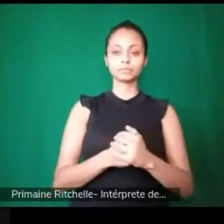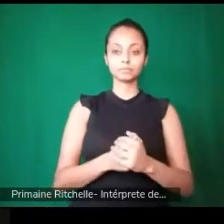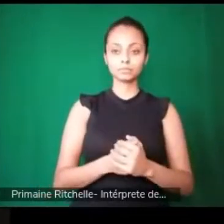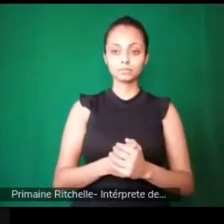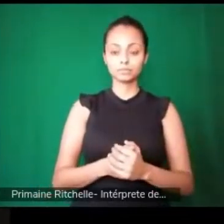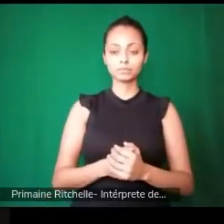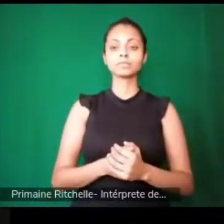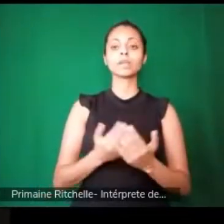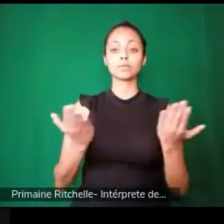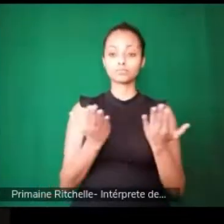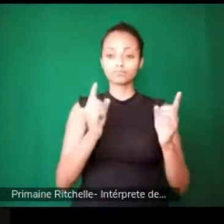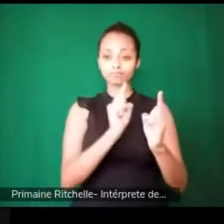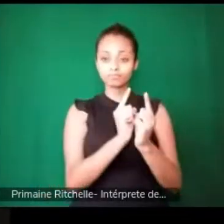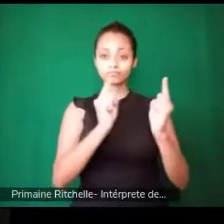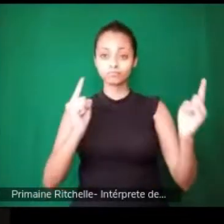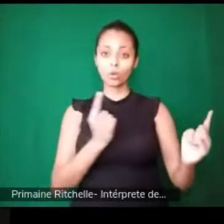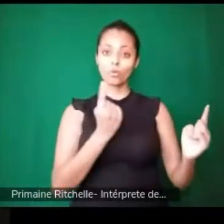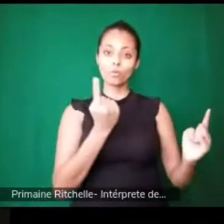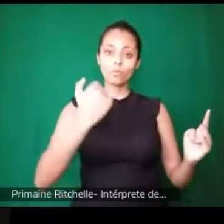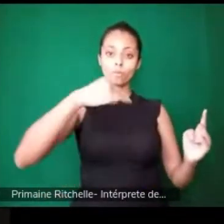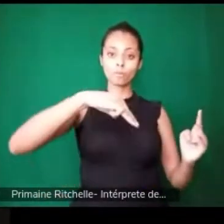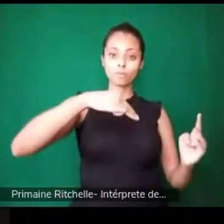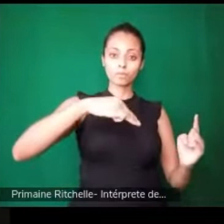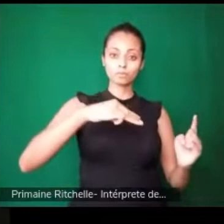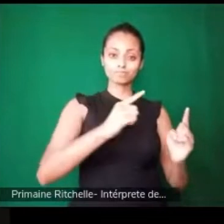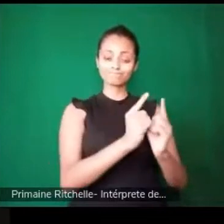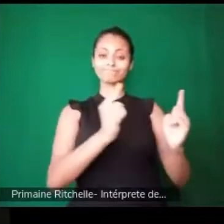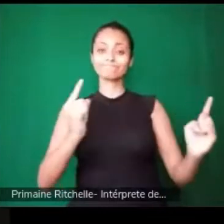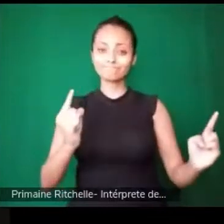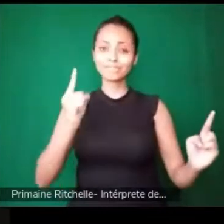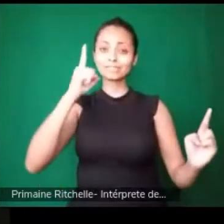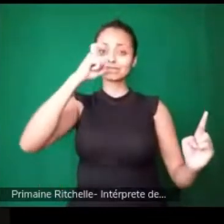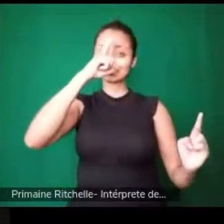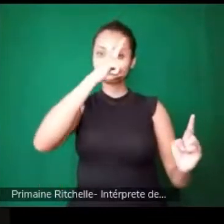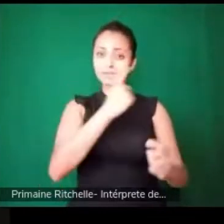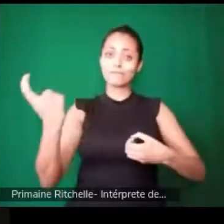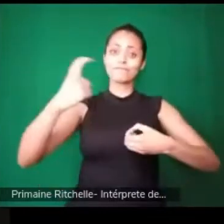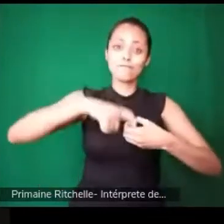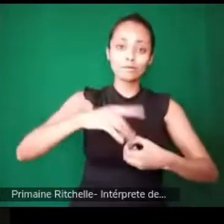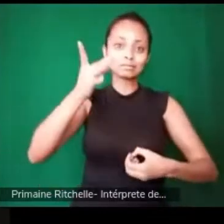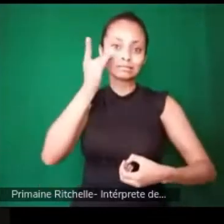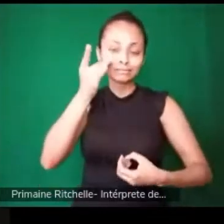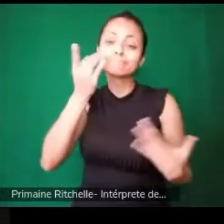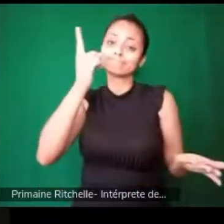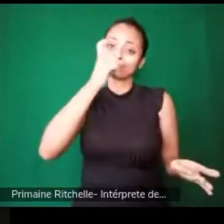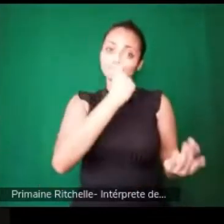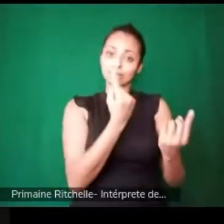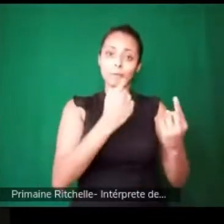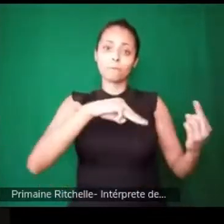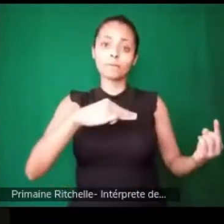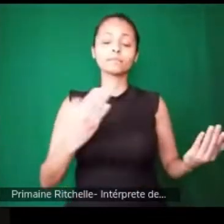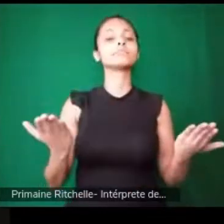manter o distanciamento de 1 metro, inviabilizaria o retorno presencial de algumas atividades, né. E aí a gente trouxe